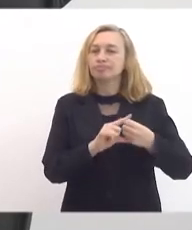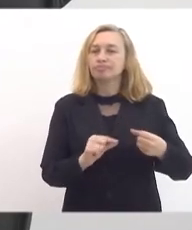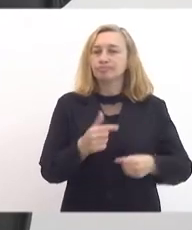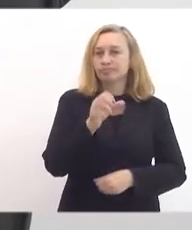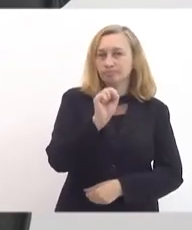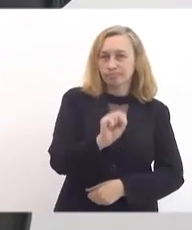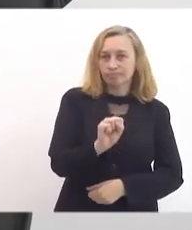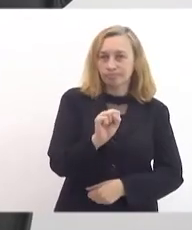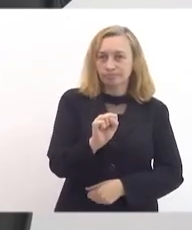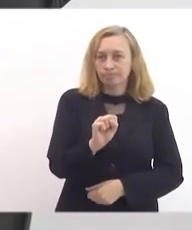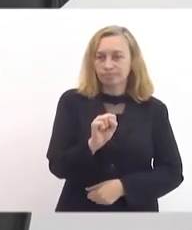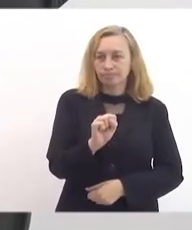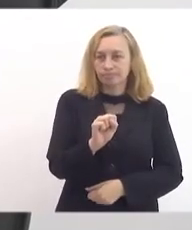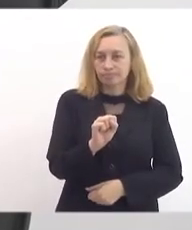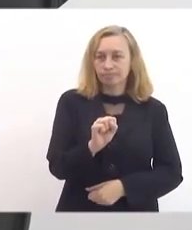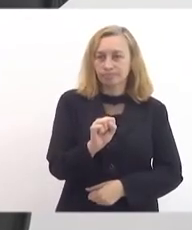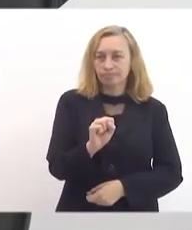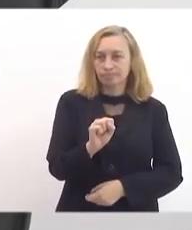8º